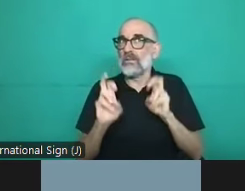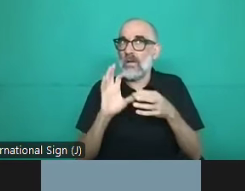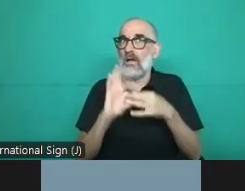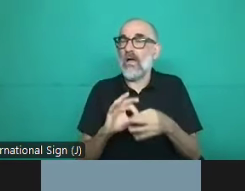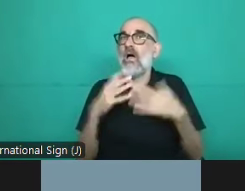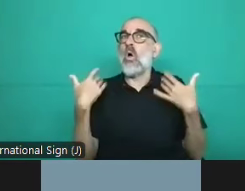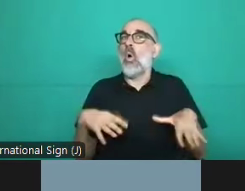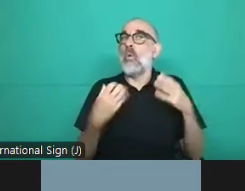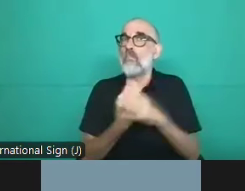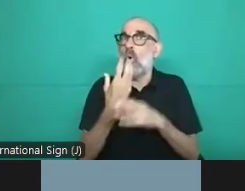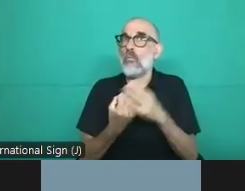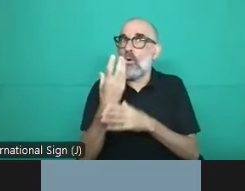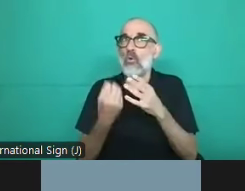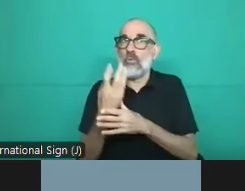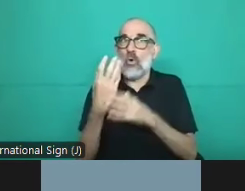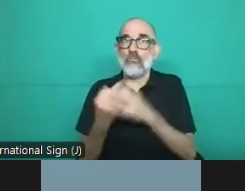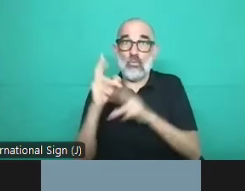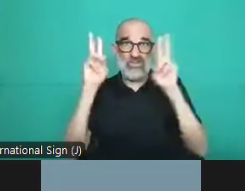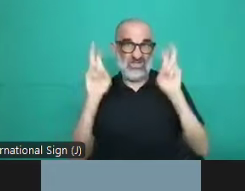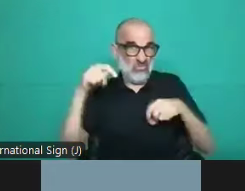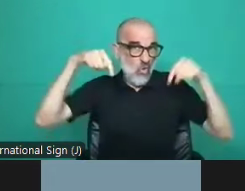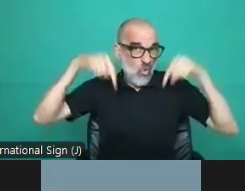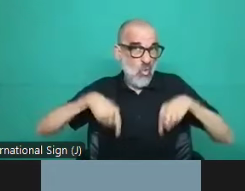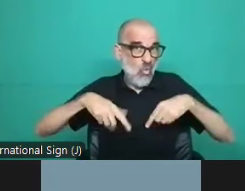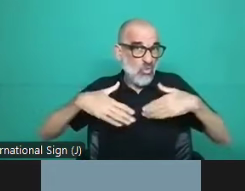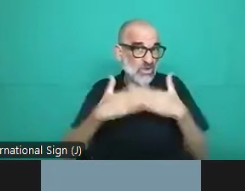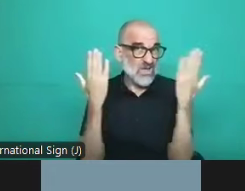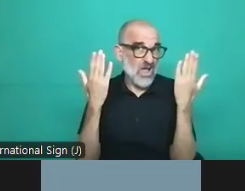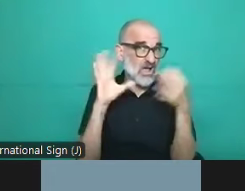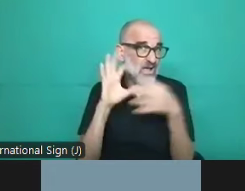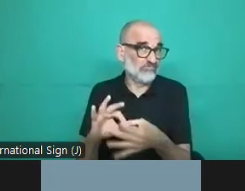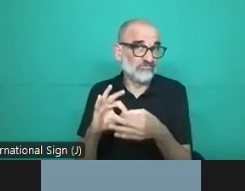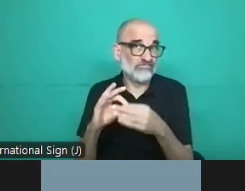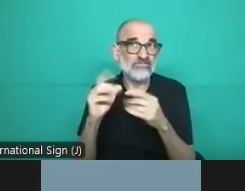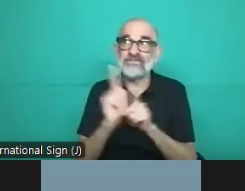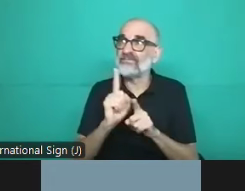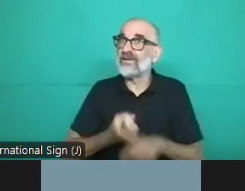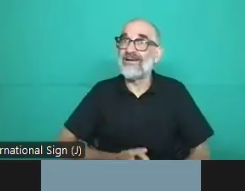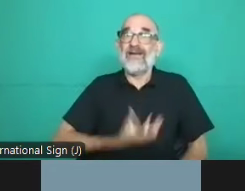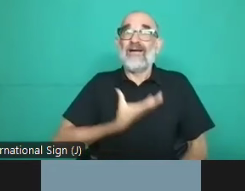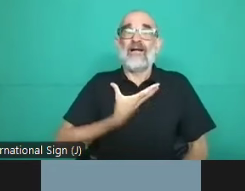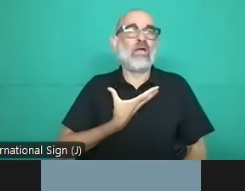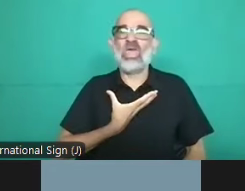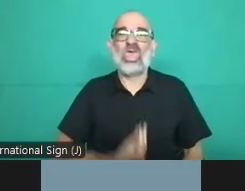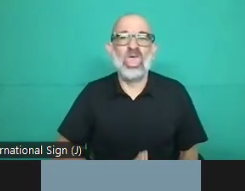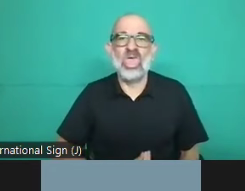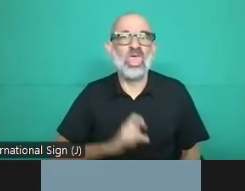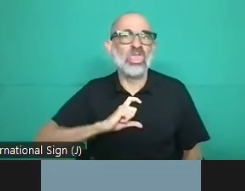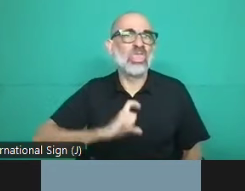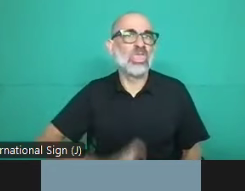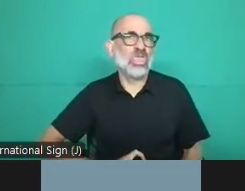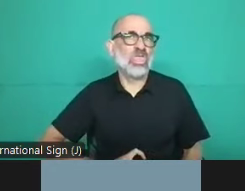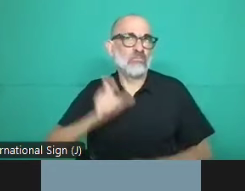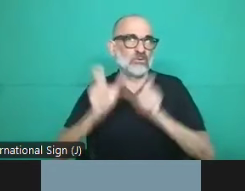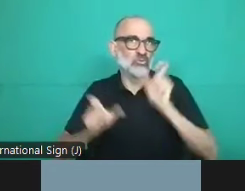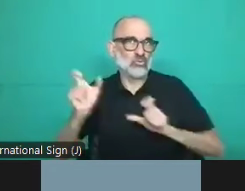hoje, uma personal, baixa el, motivação ah, do este performance pessoal, ou del recurso humano que performance puede ser dos menos recursos de lo humanos que esperado